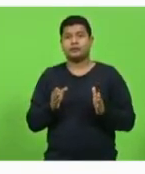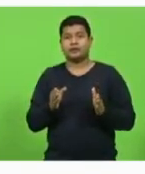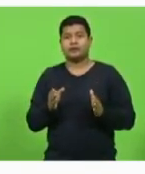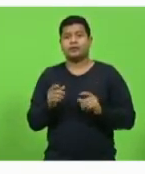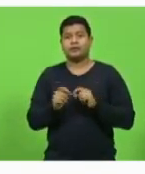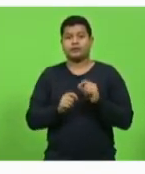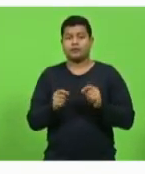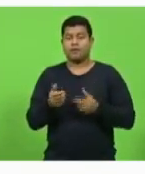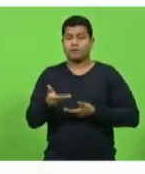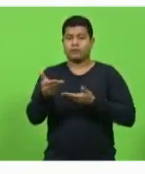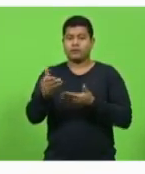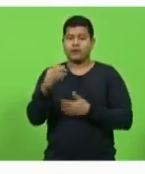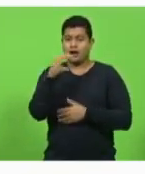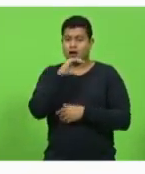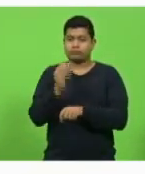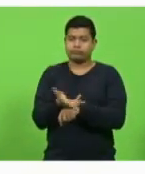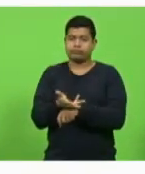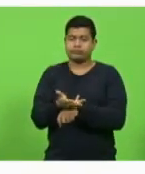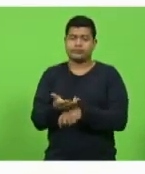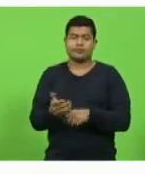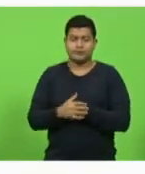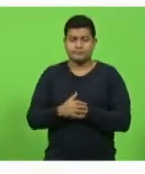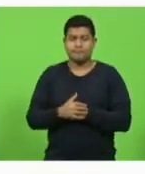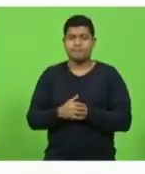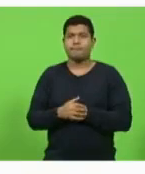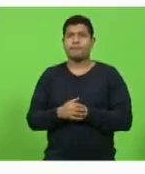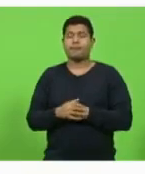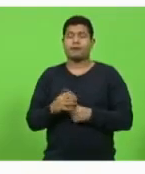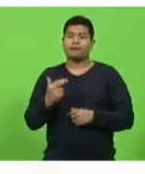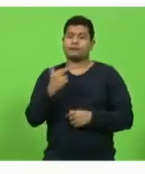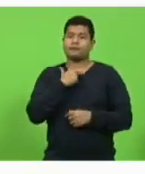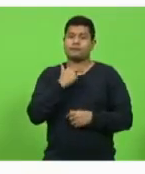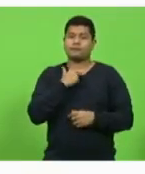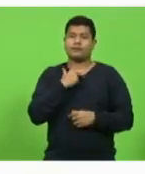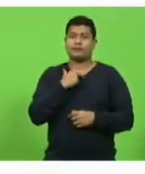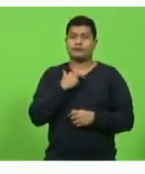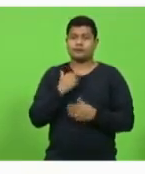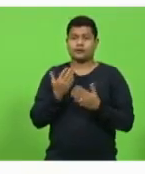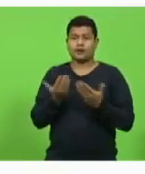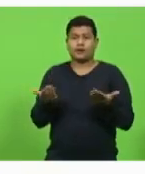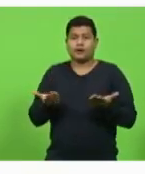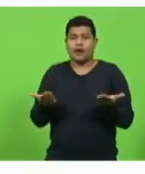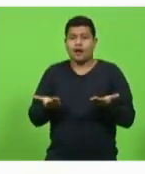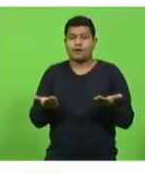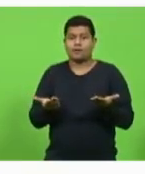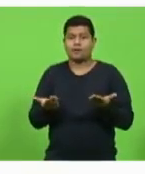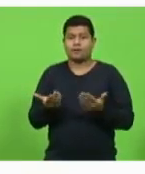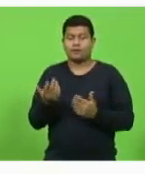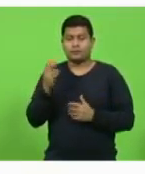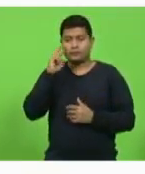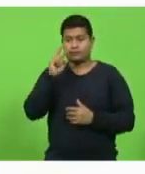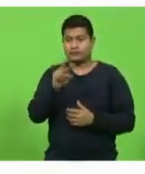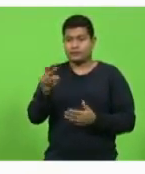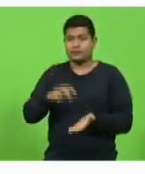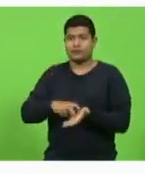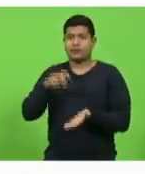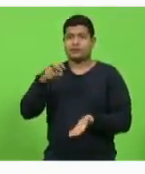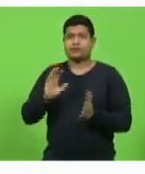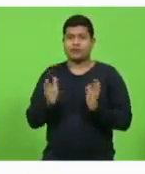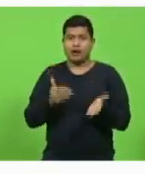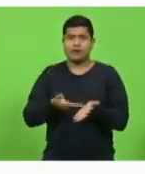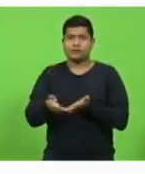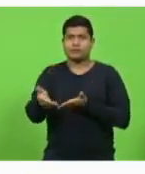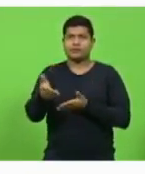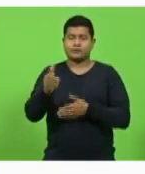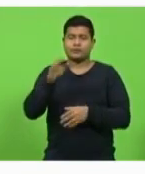breve, mas não posso, diante do que se vê materializado nesta manhã, início de tarde,